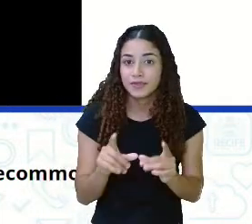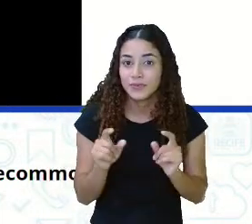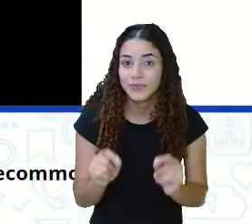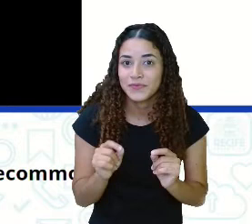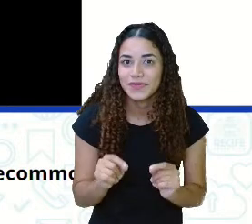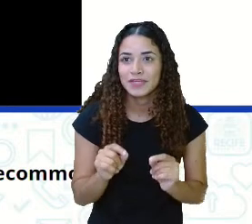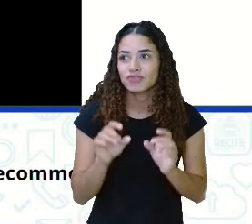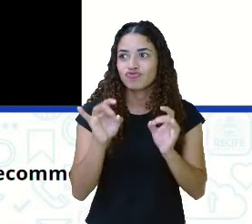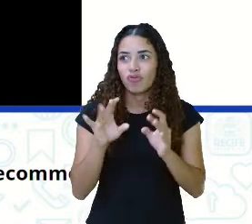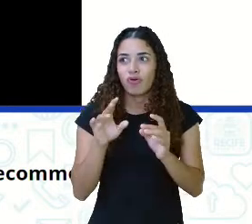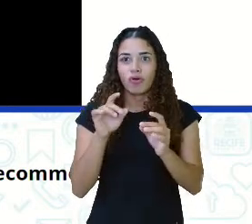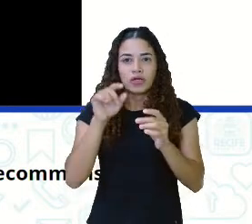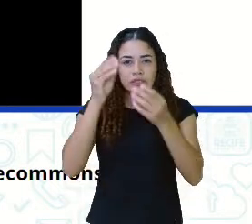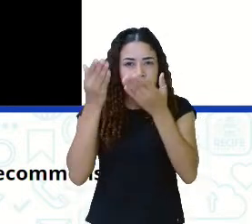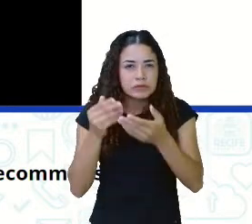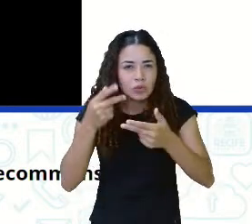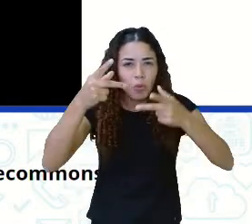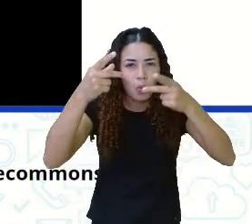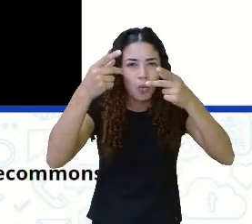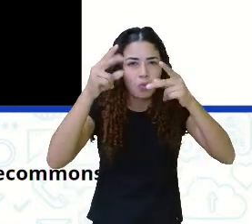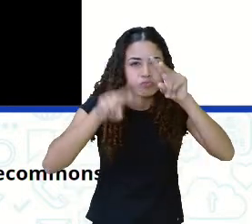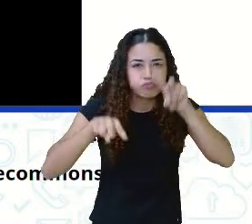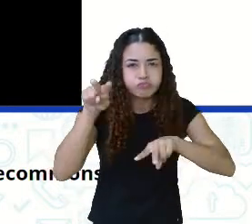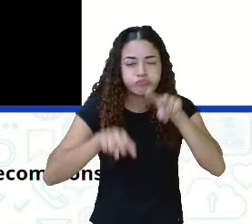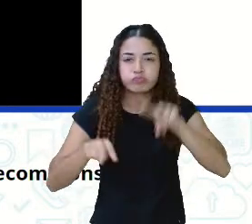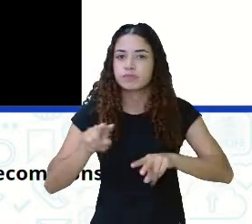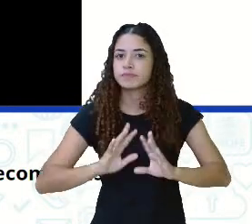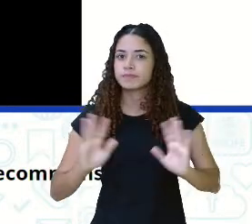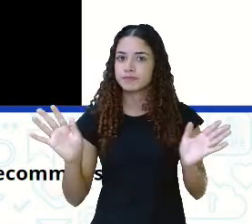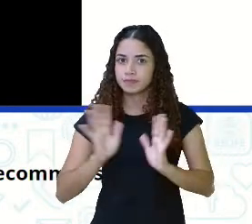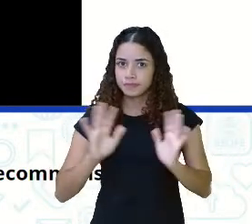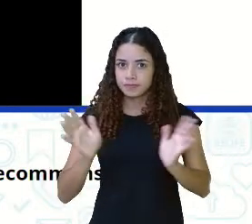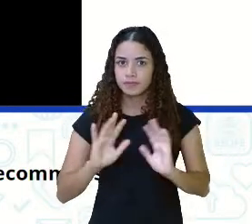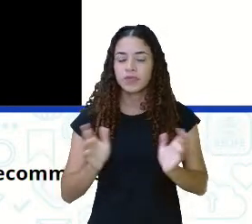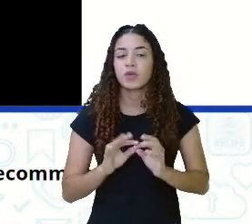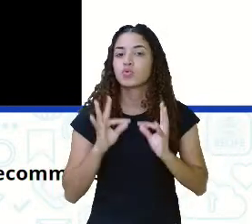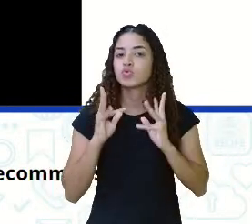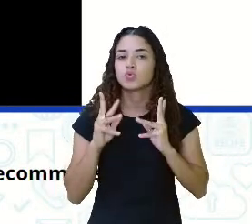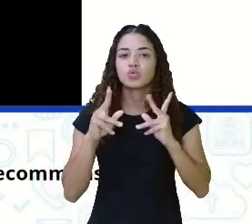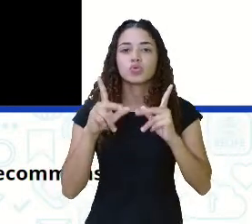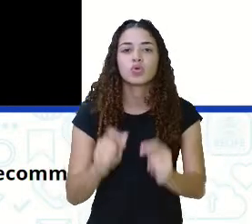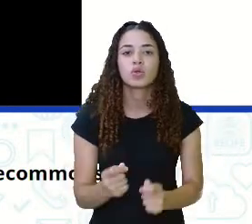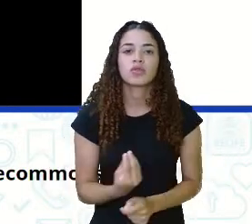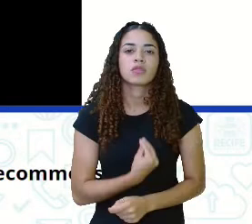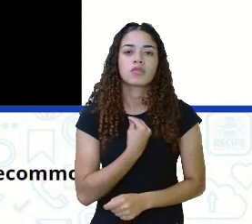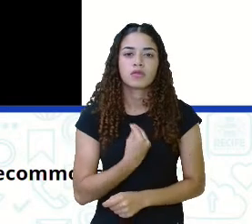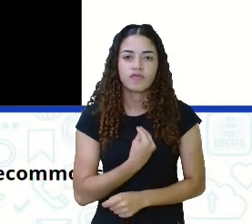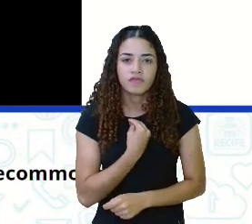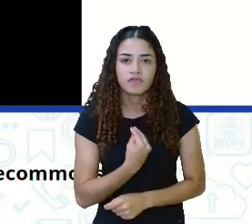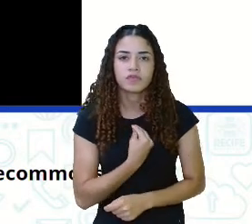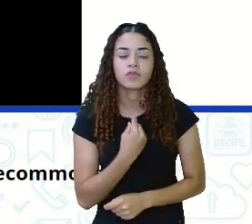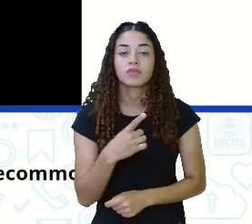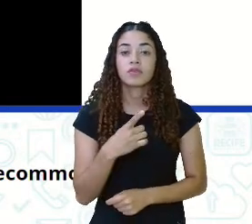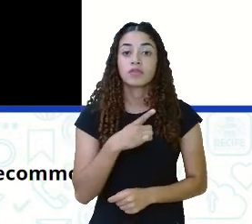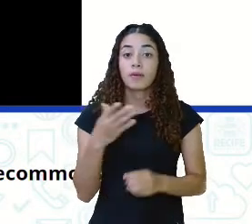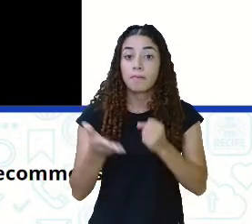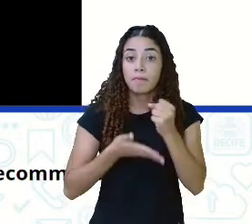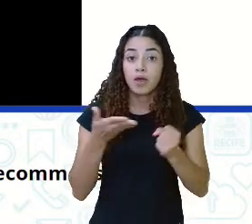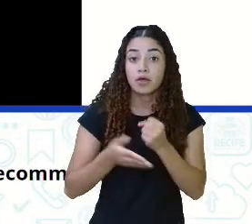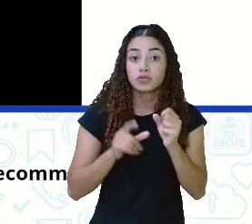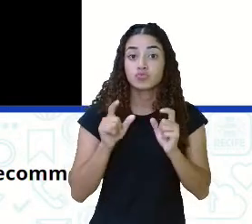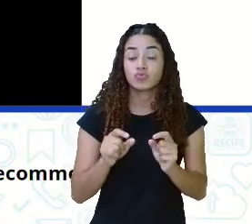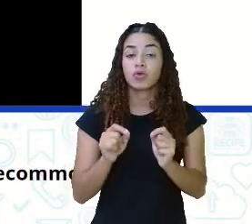coisas que observamos e que são comuns a todas as formas de vida. Todas as formas de vida são baseadas em células como